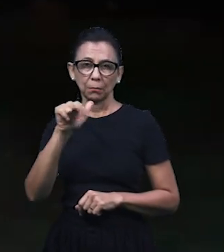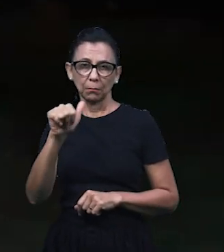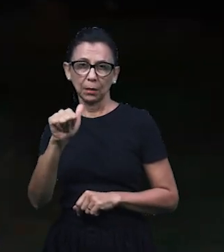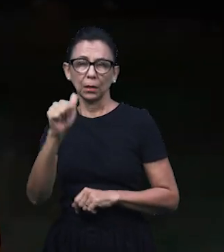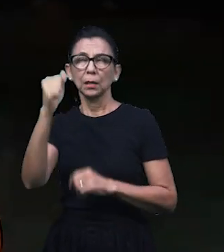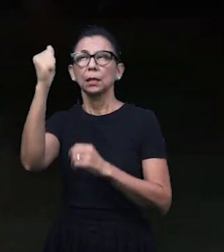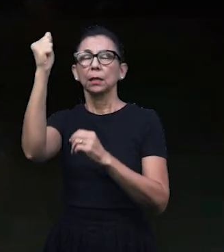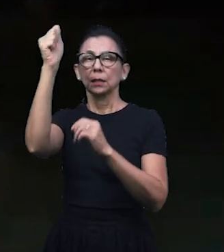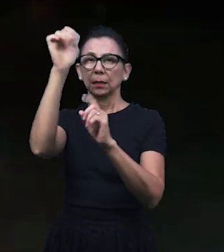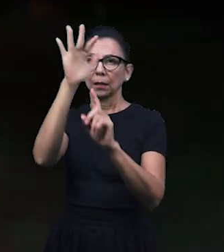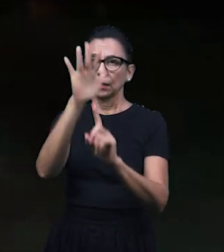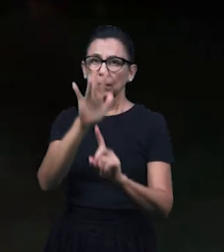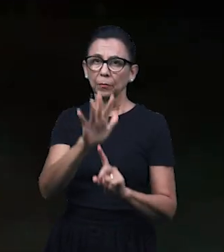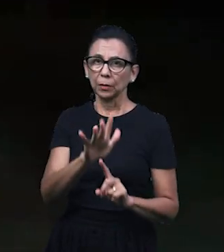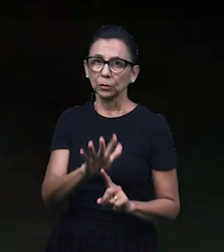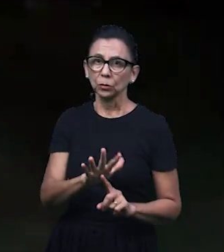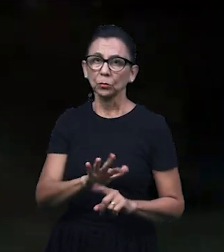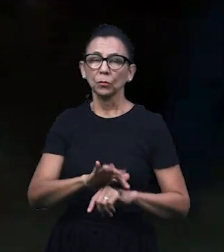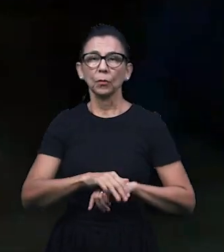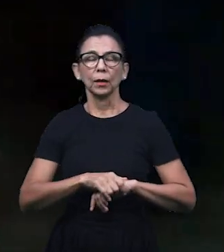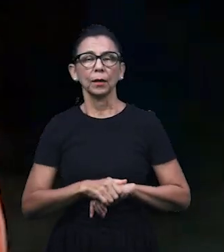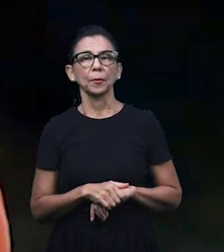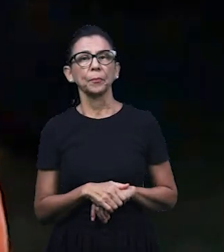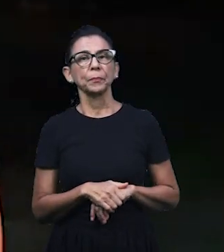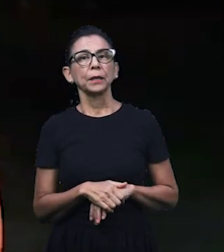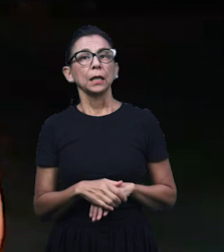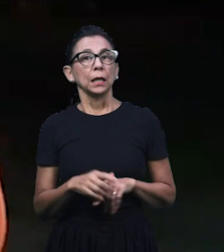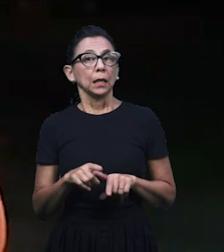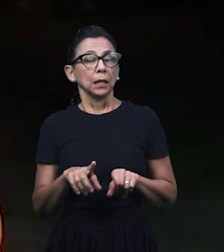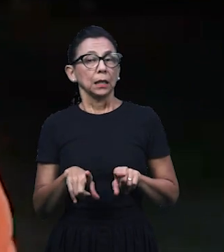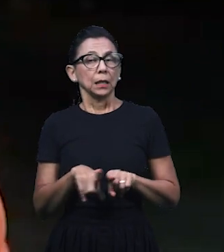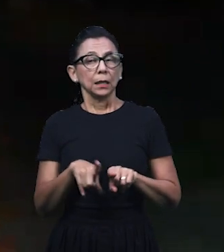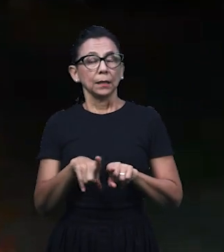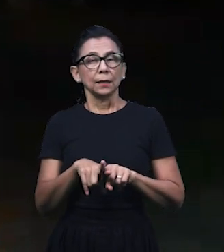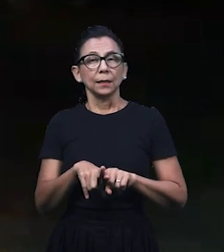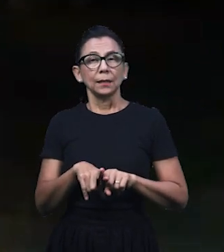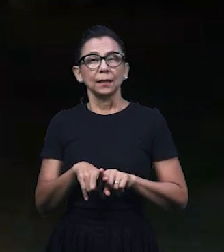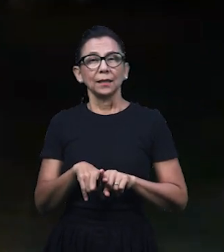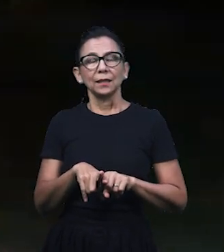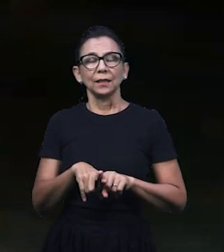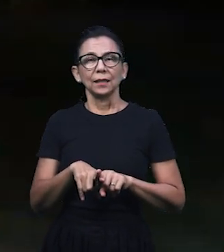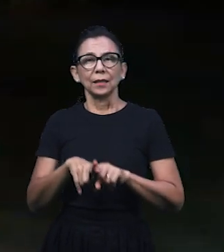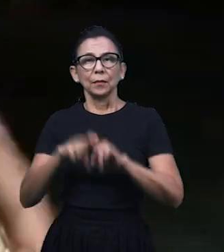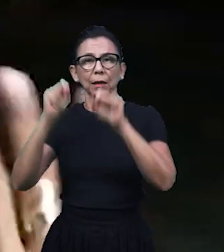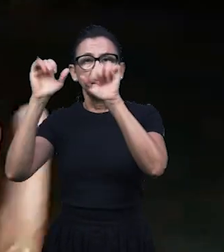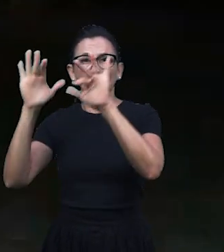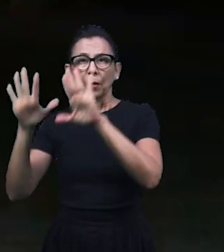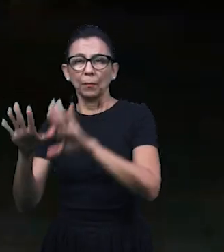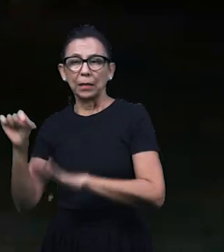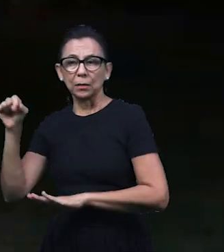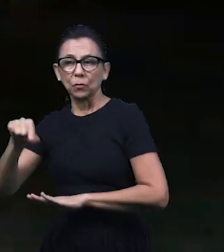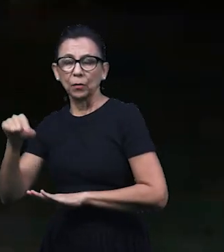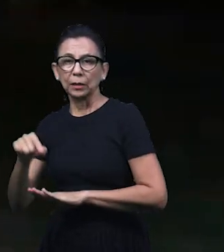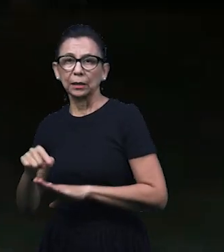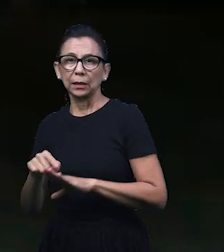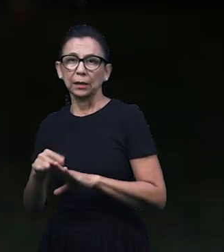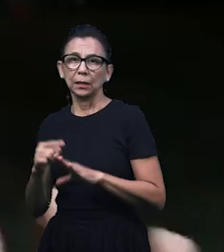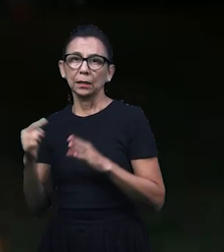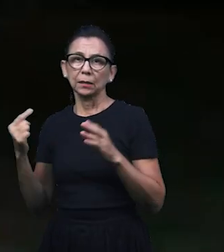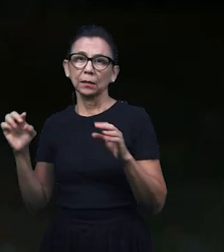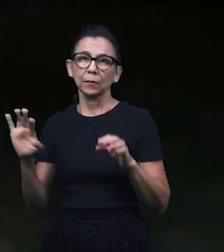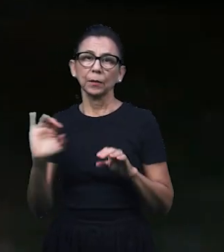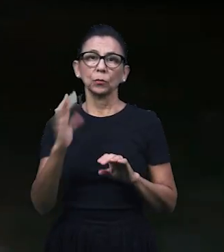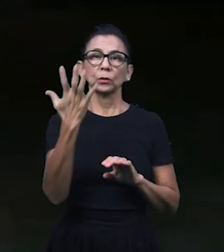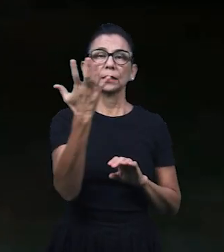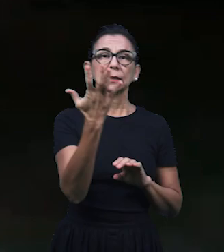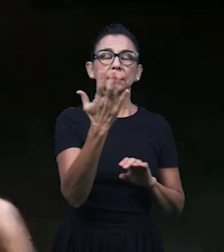acontecendo lá na igreja estava acontecendo na minha casa. E quando eu relatei essa experiência, a minha irmã viu os anjos do Senhor entrar na